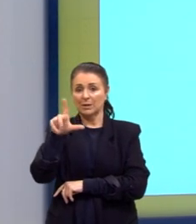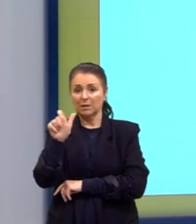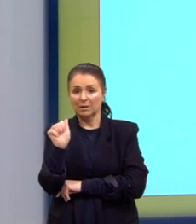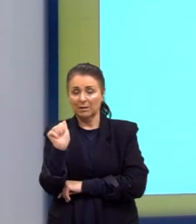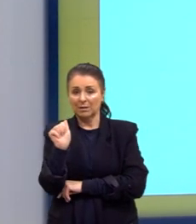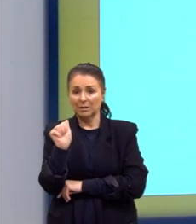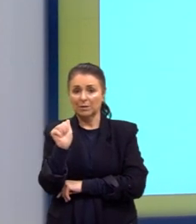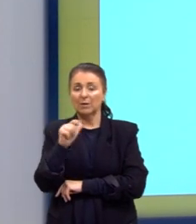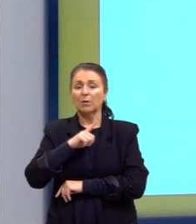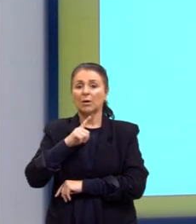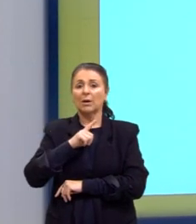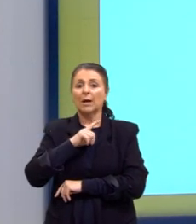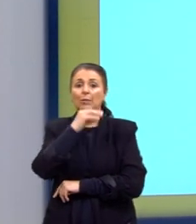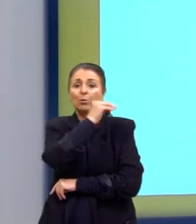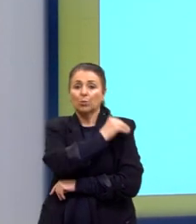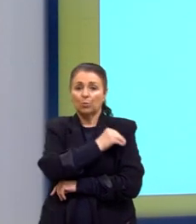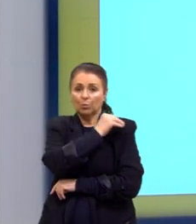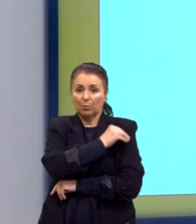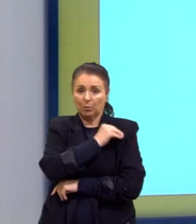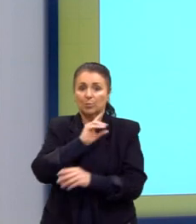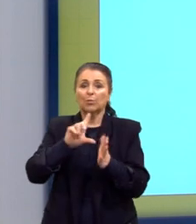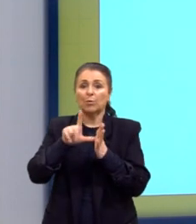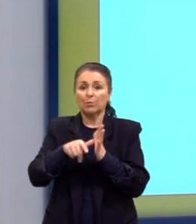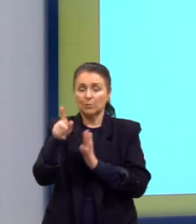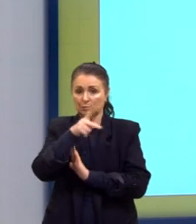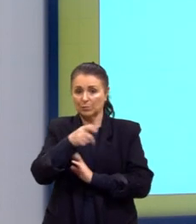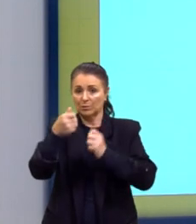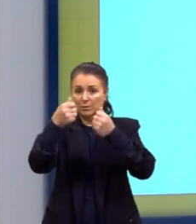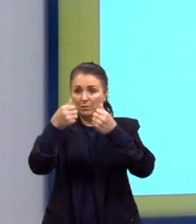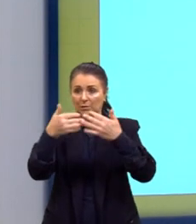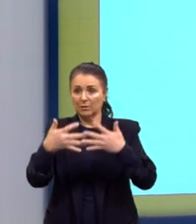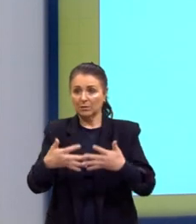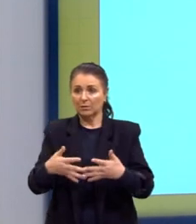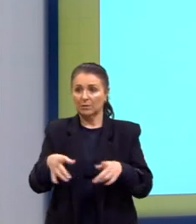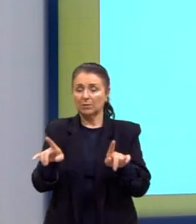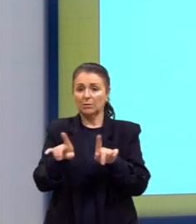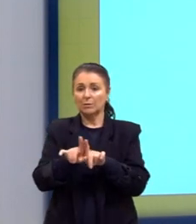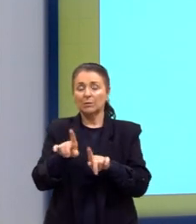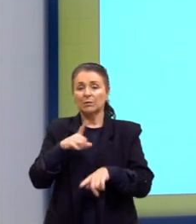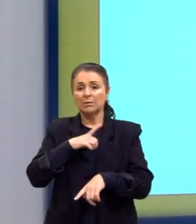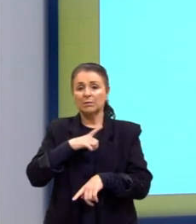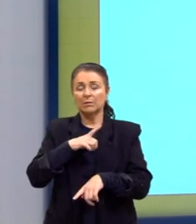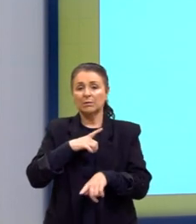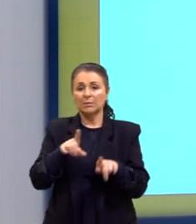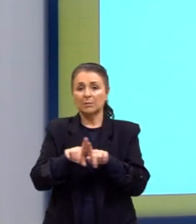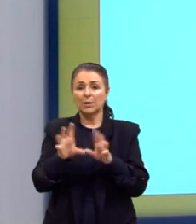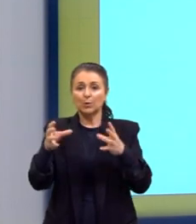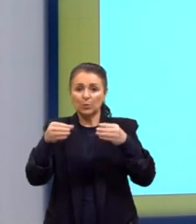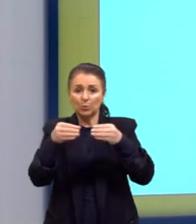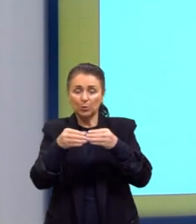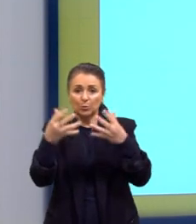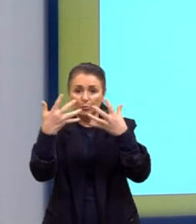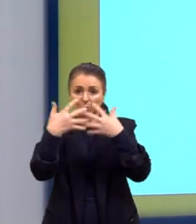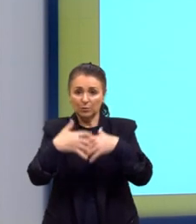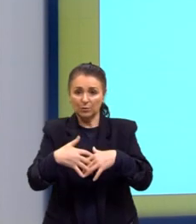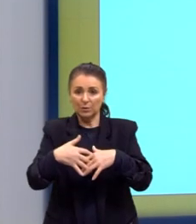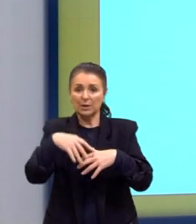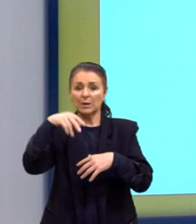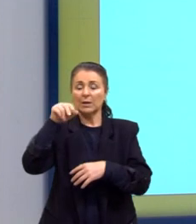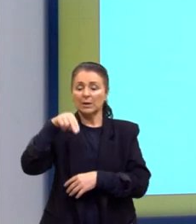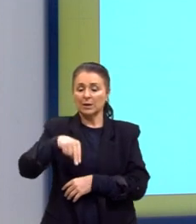hidroxila é para o álcool a gente vai ver depois Em outro momento aqui é quando eu também tenho um grupo funcional O que é um